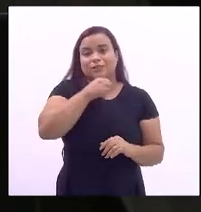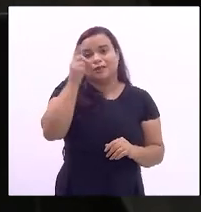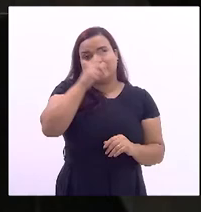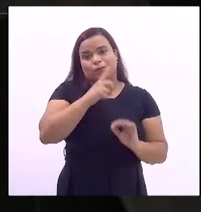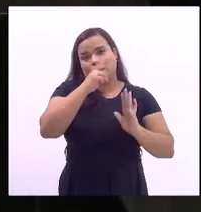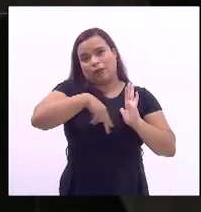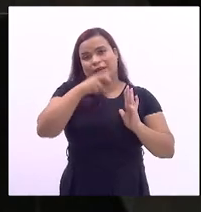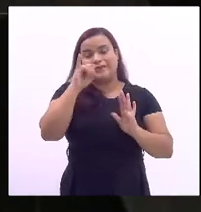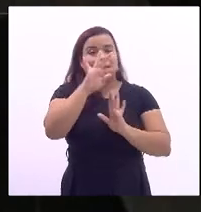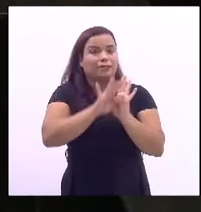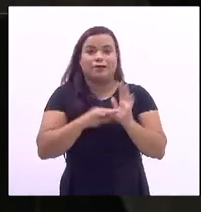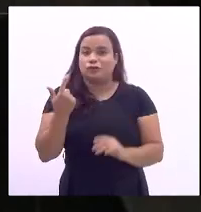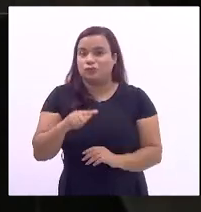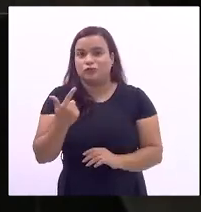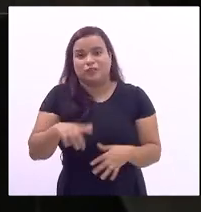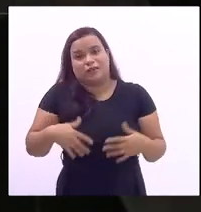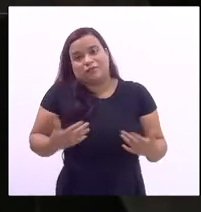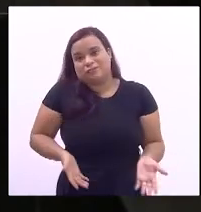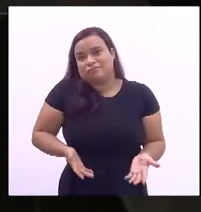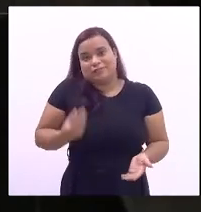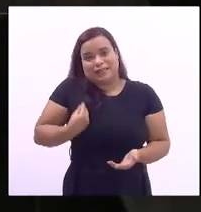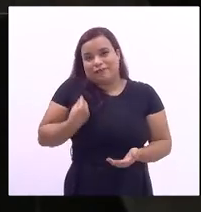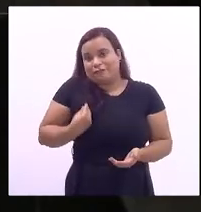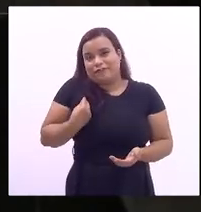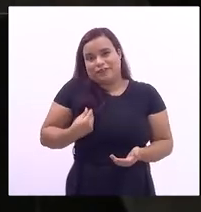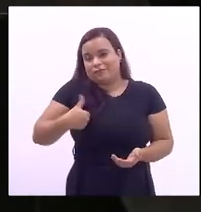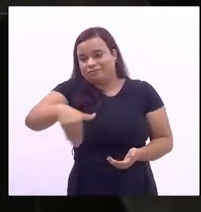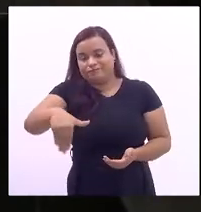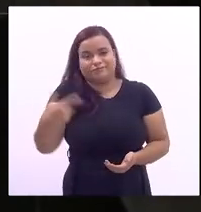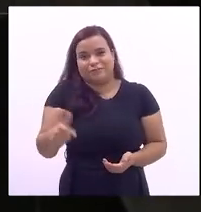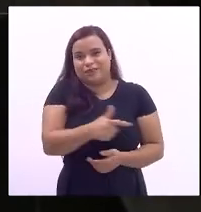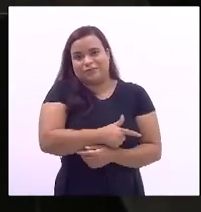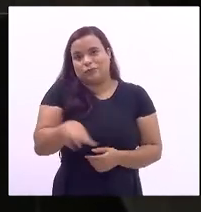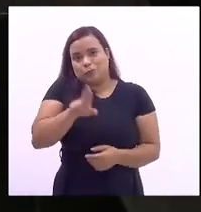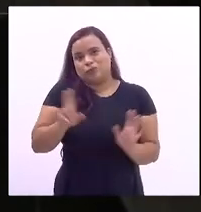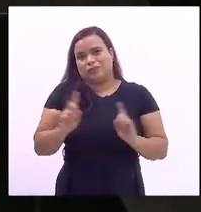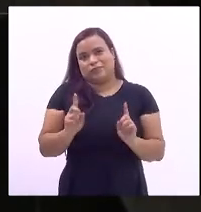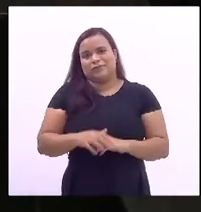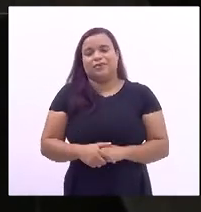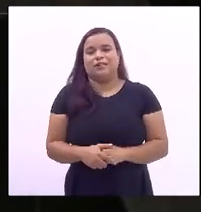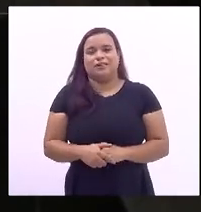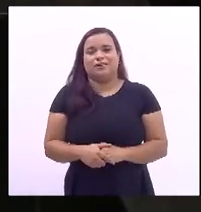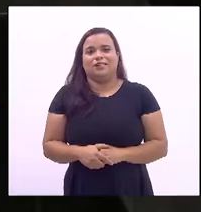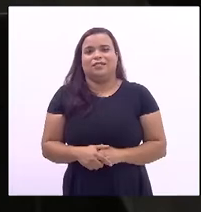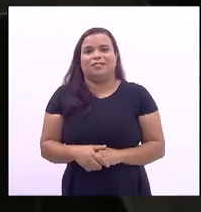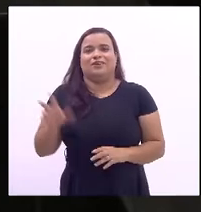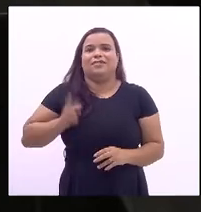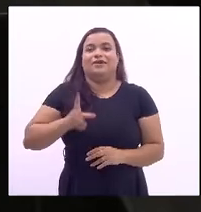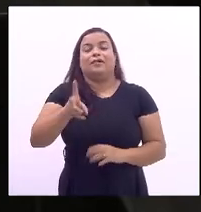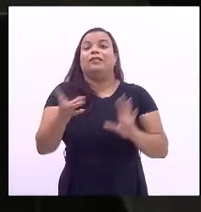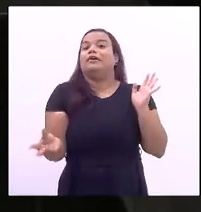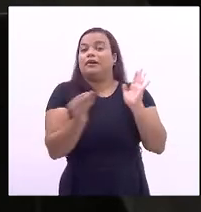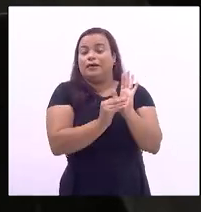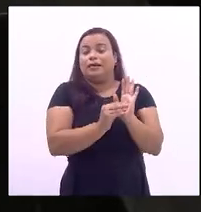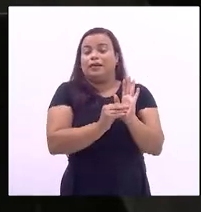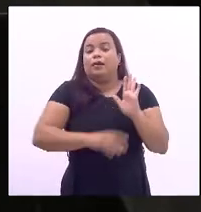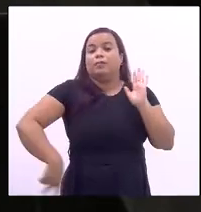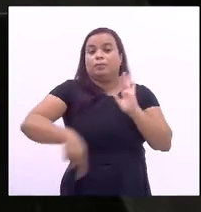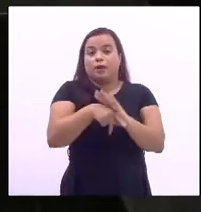ler não tá no texto não tá na vida continuando fica declarado como patrimônio